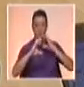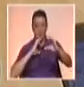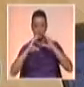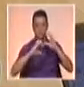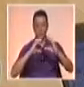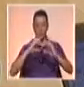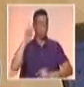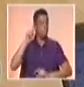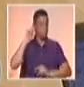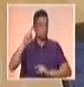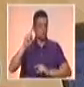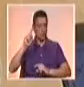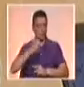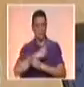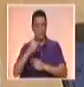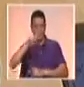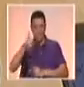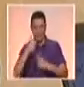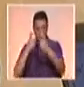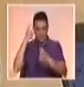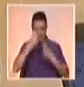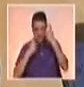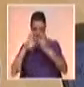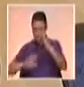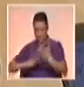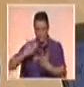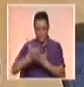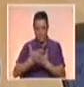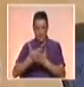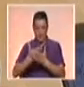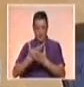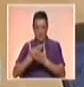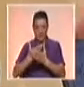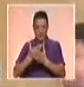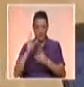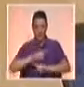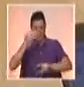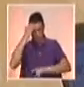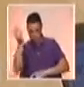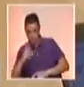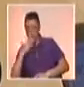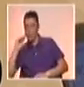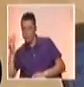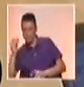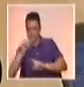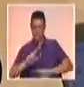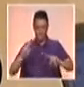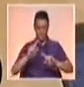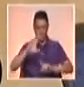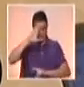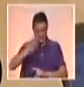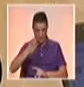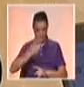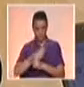uhum. E deve pensar, sobretudo, que está a contribuir para a tal cumplicidade entre professor e aluno. Pois, era isso que eu queria saber,